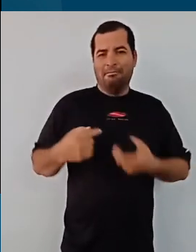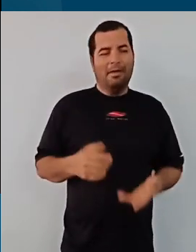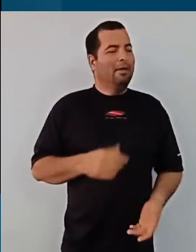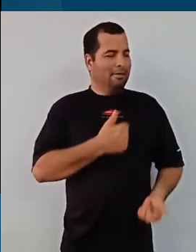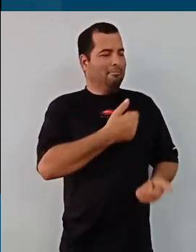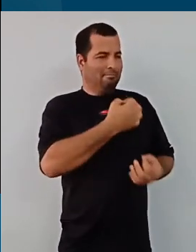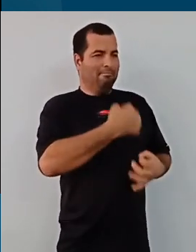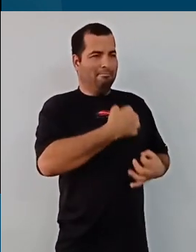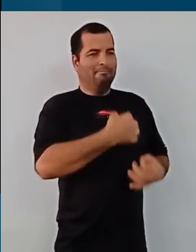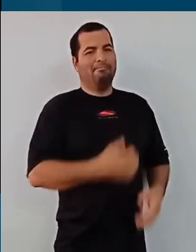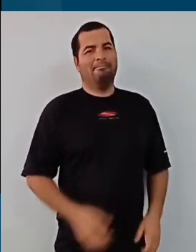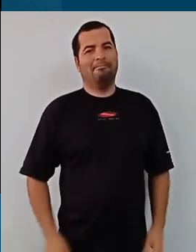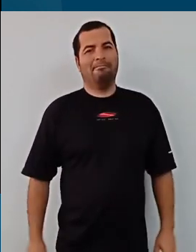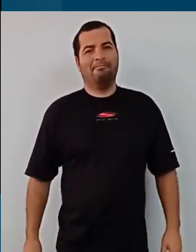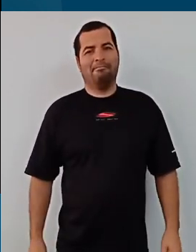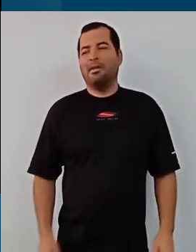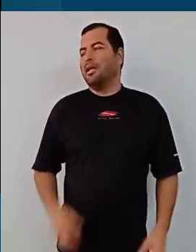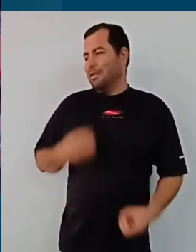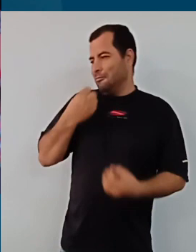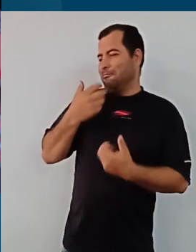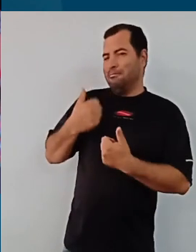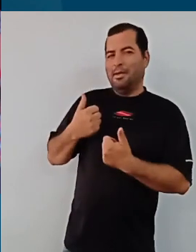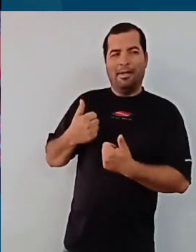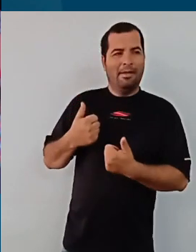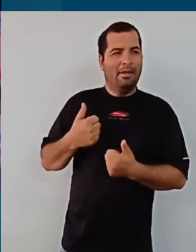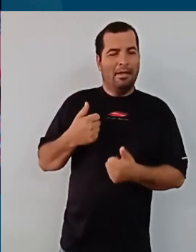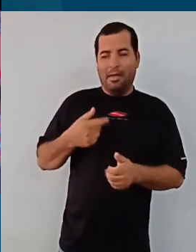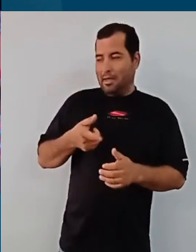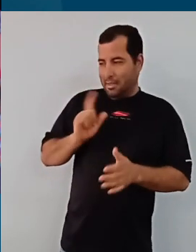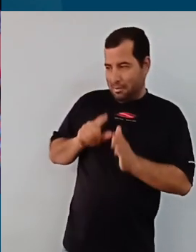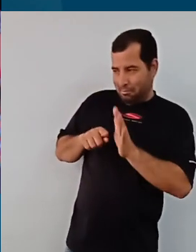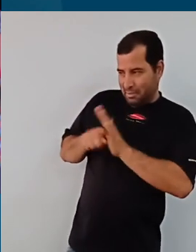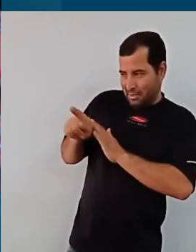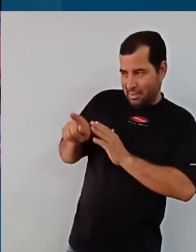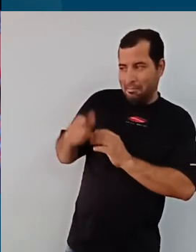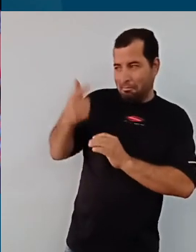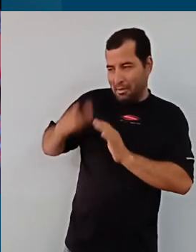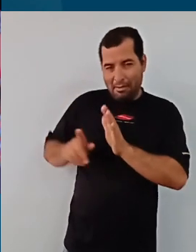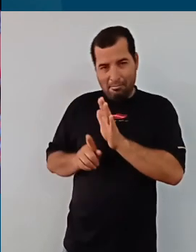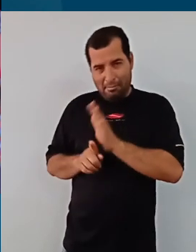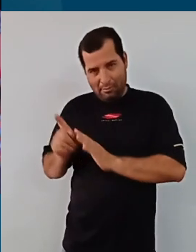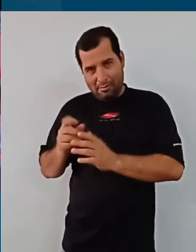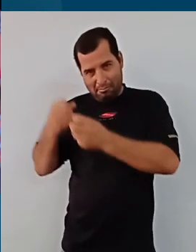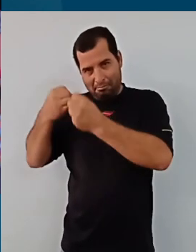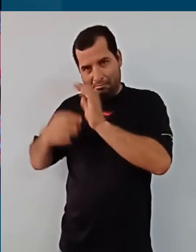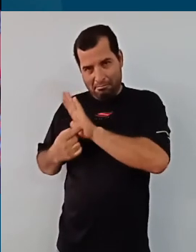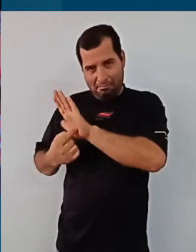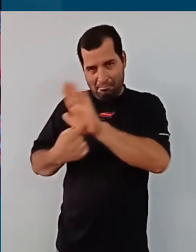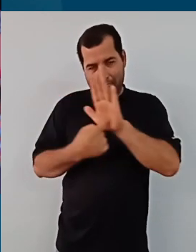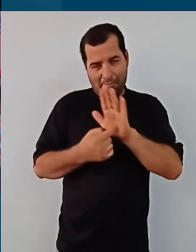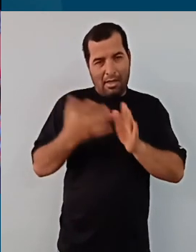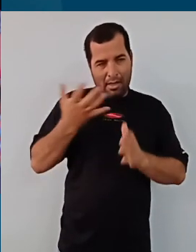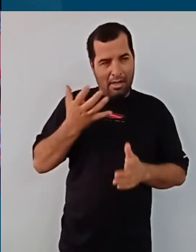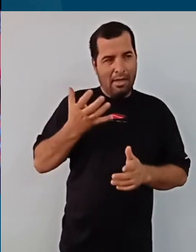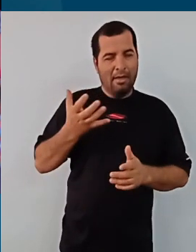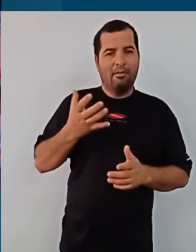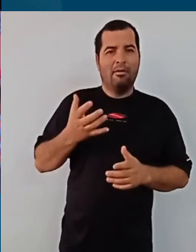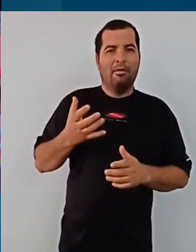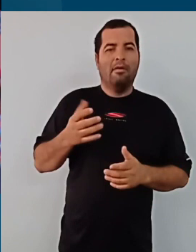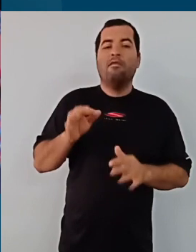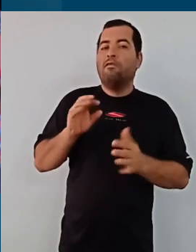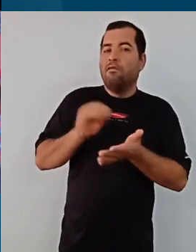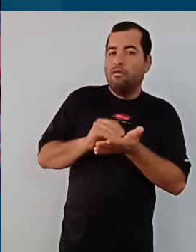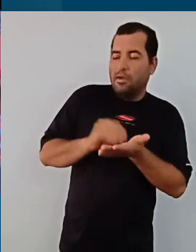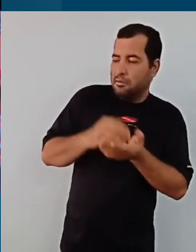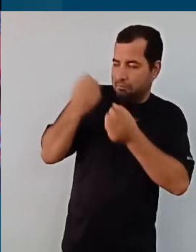super bem-vindo. Muito bem, eu acho que antes de apresentar as outras questões, eu queria só completar essa